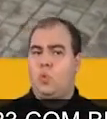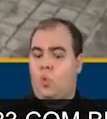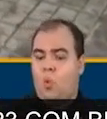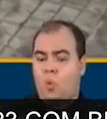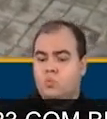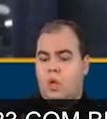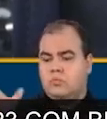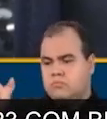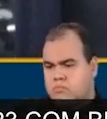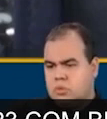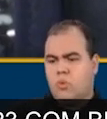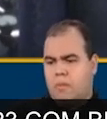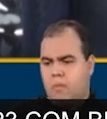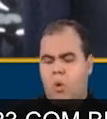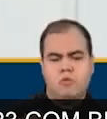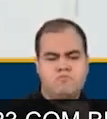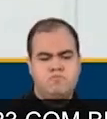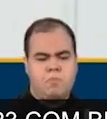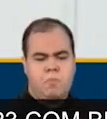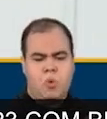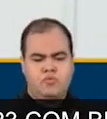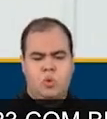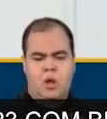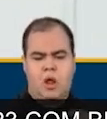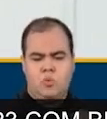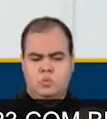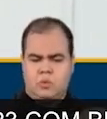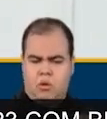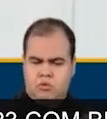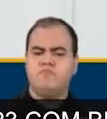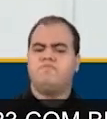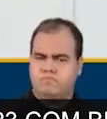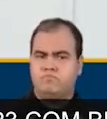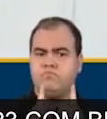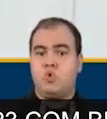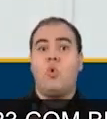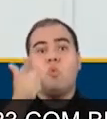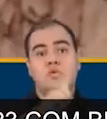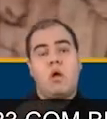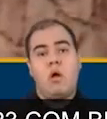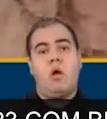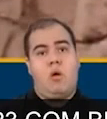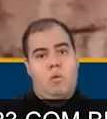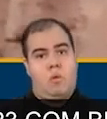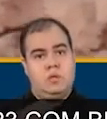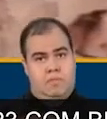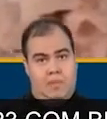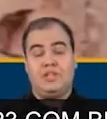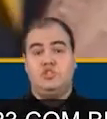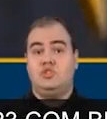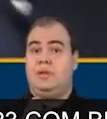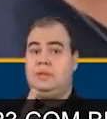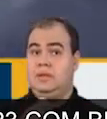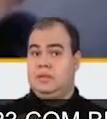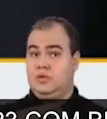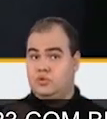essencial para que consiga fazer o censo e a gente conclua ainda esse mês, que a previsão é 30 de janeiro para a conclusão dos